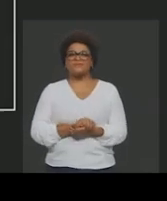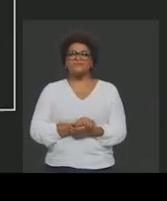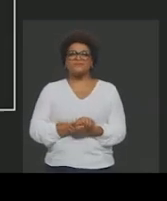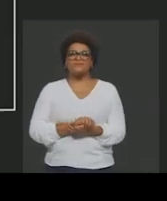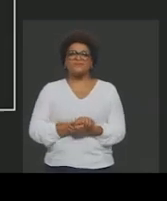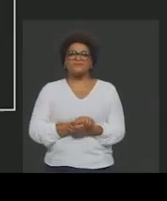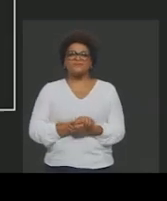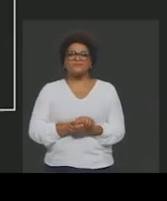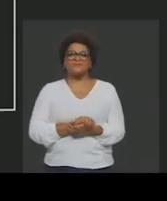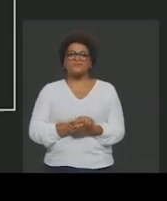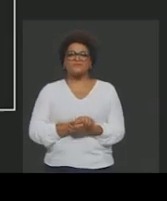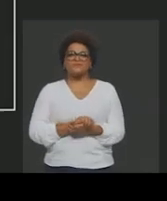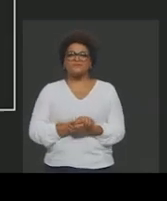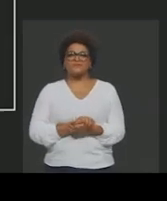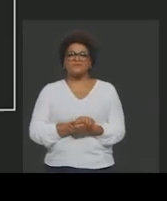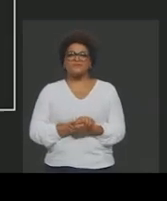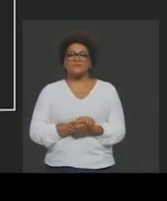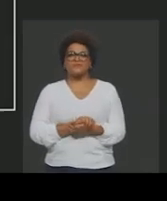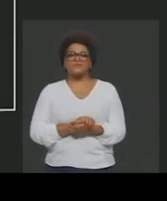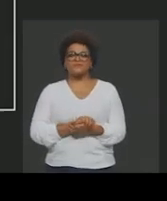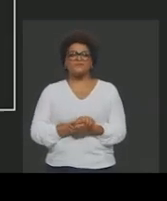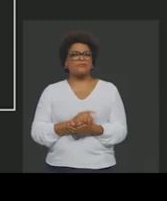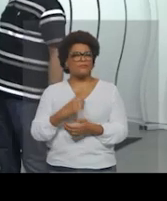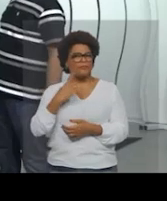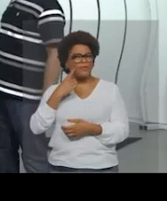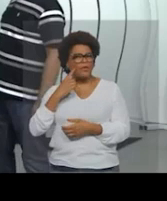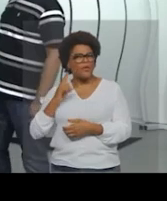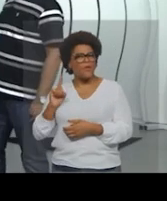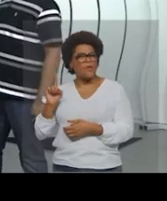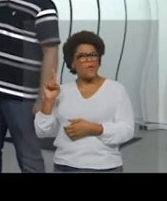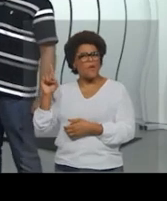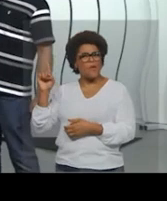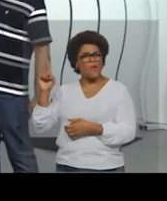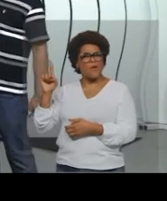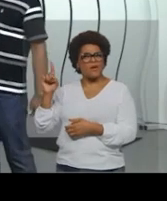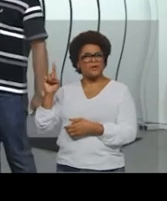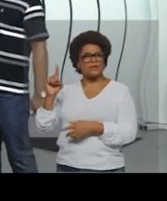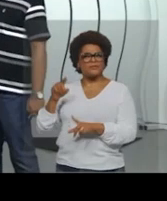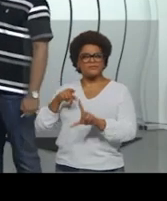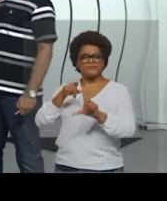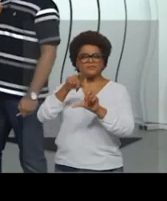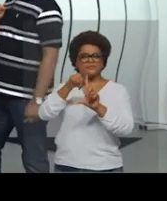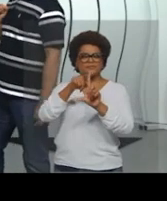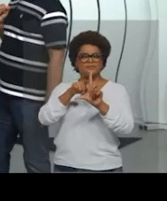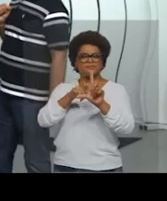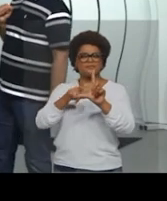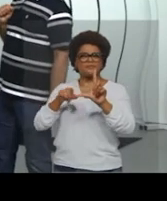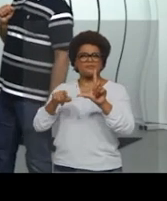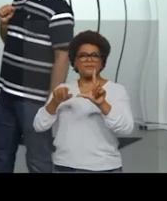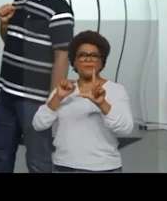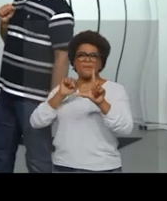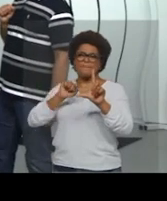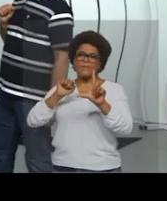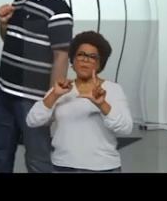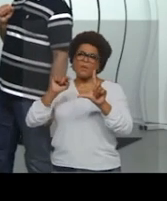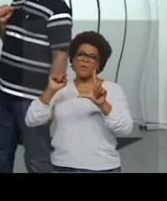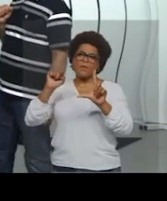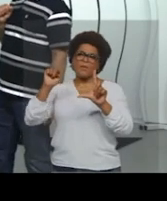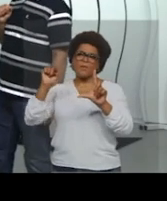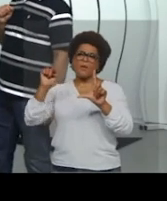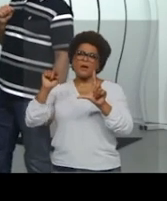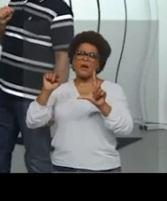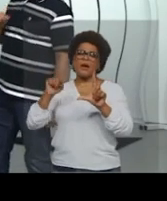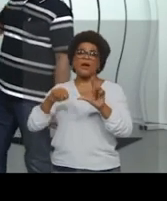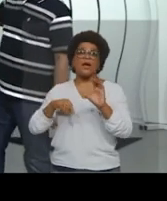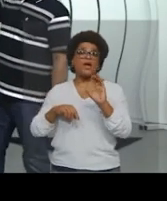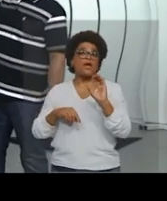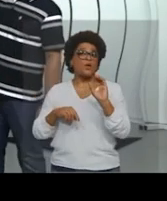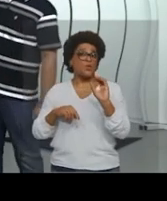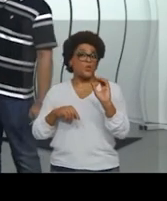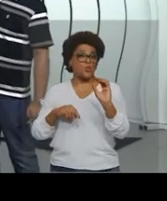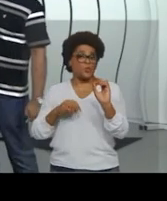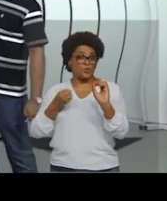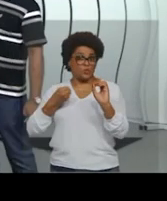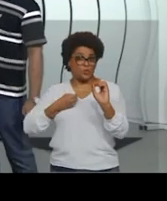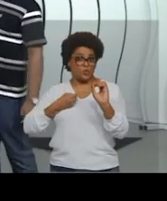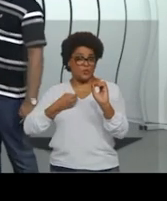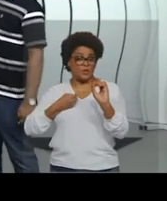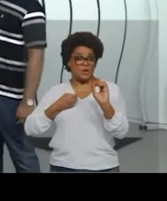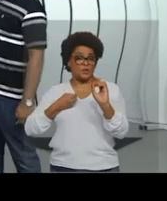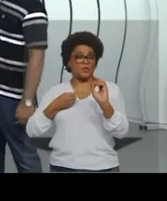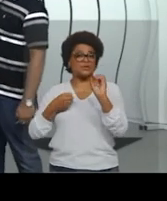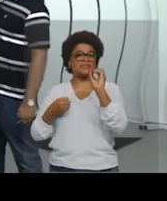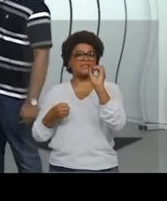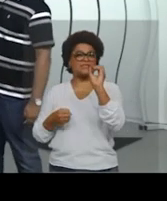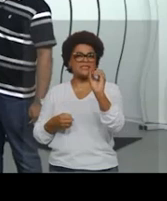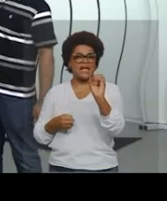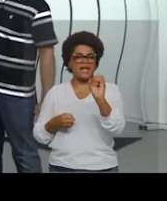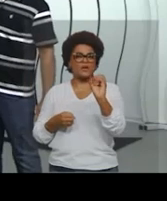ok? Se você representar os pontos, olha lá, ó, 0 ligado no 0, 1 no 1, gente, lembra que o eixo horizontal